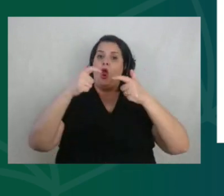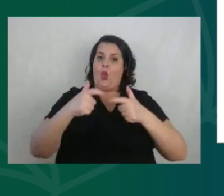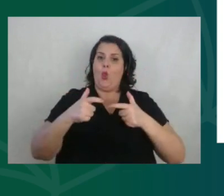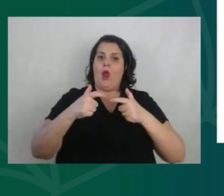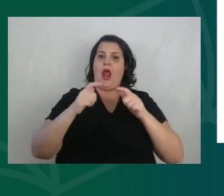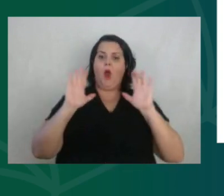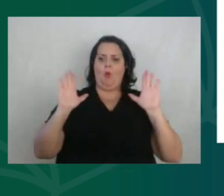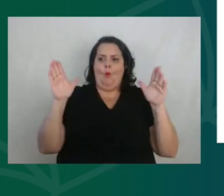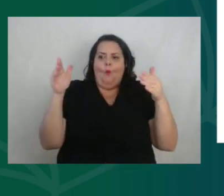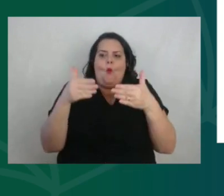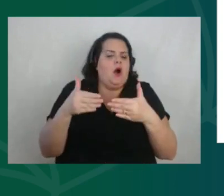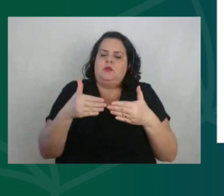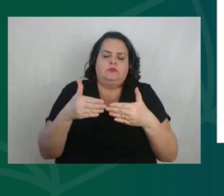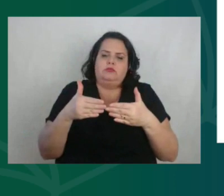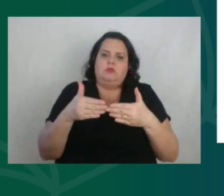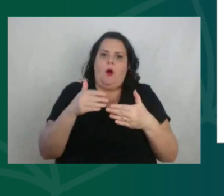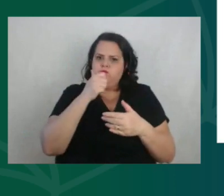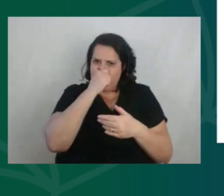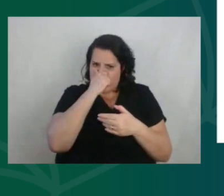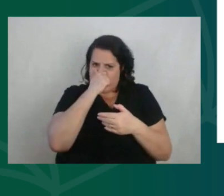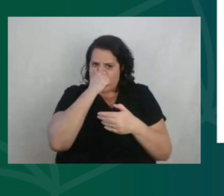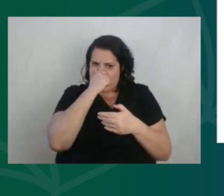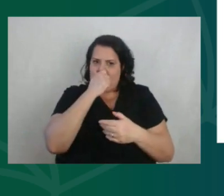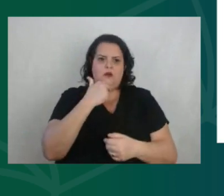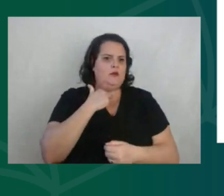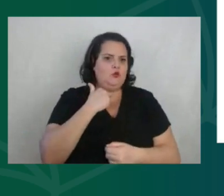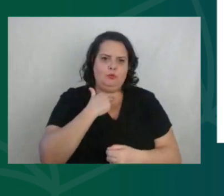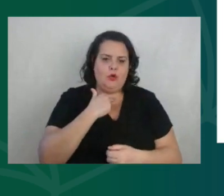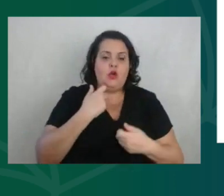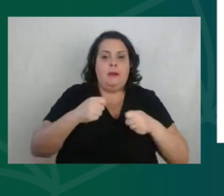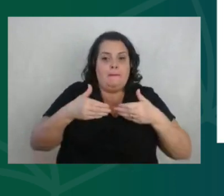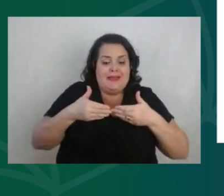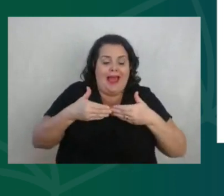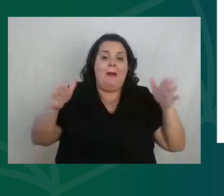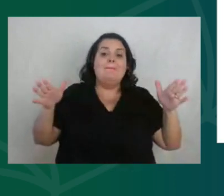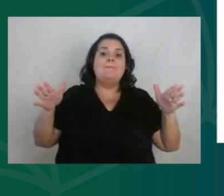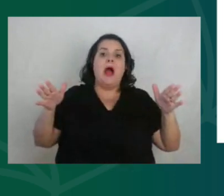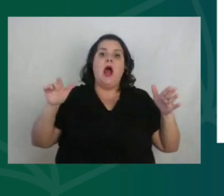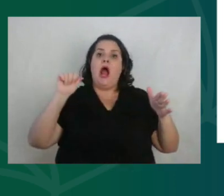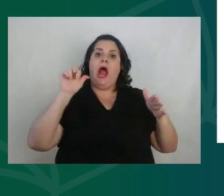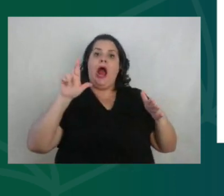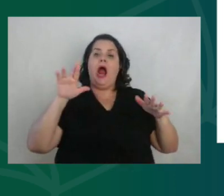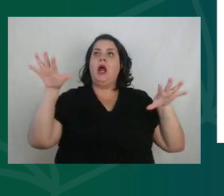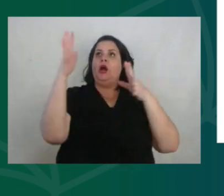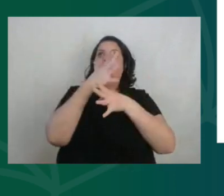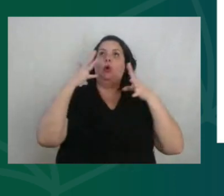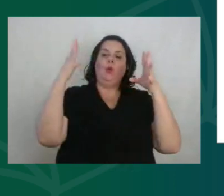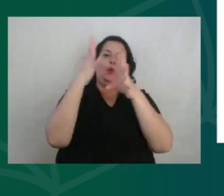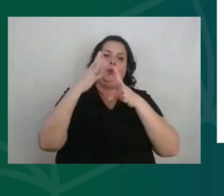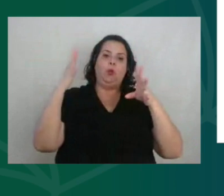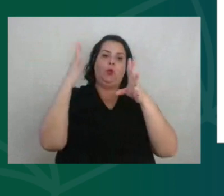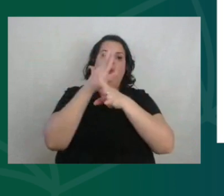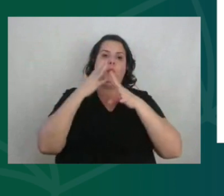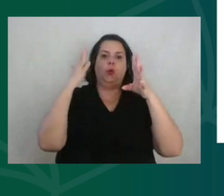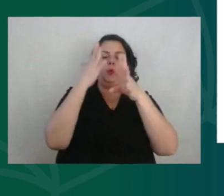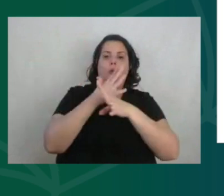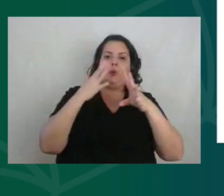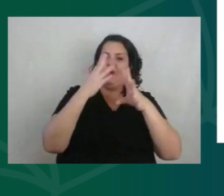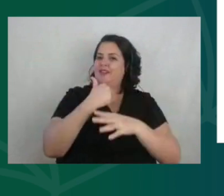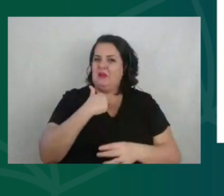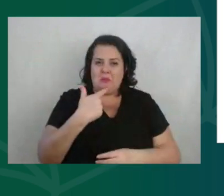acumulam muitas pessoas, têm uma tendência de disseminar a infecção com mais facilidade.